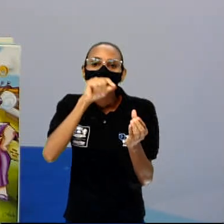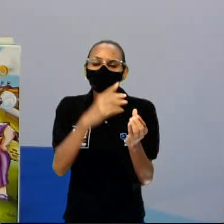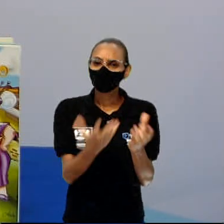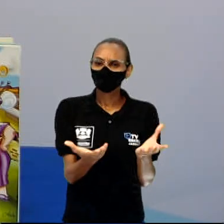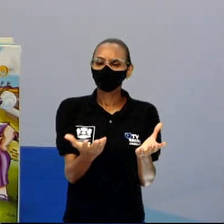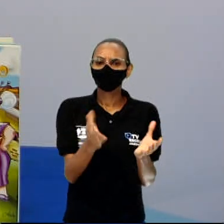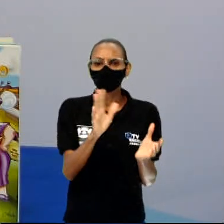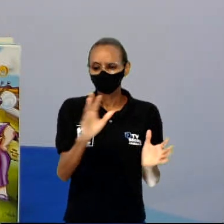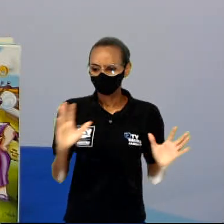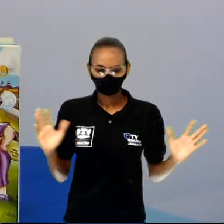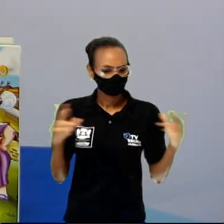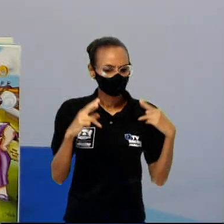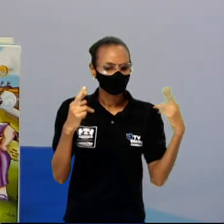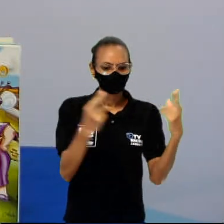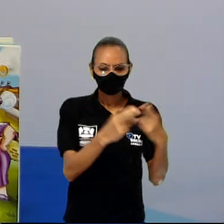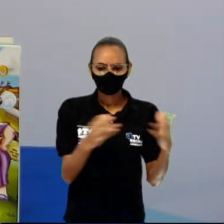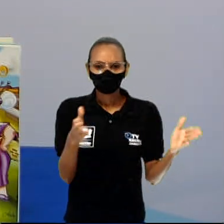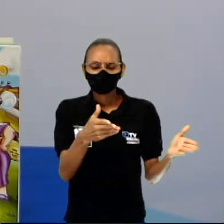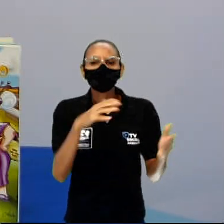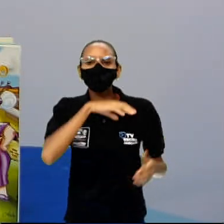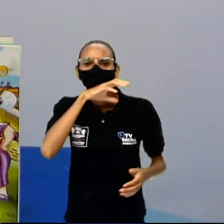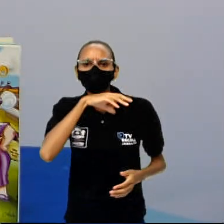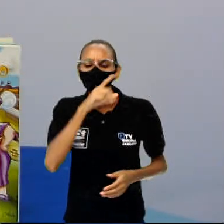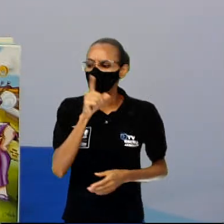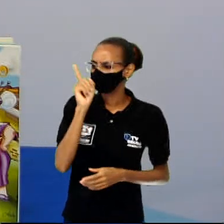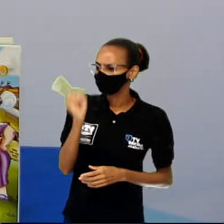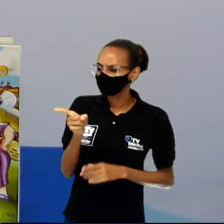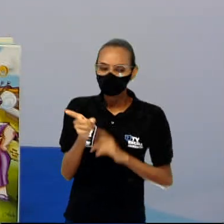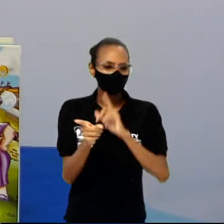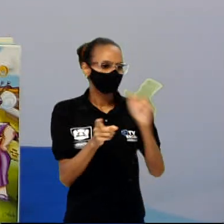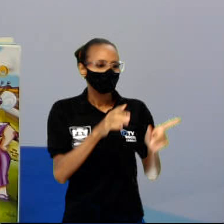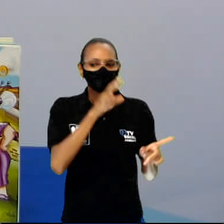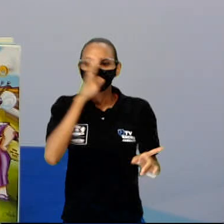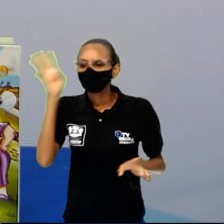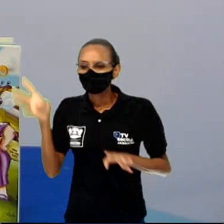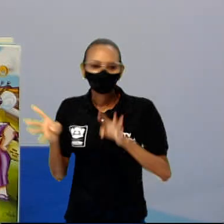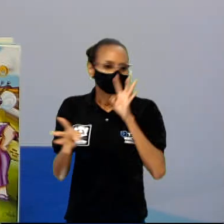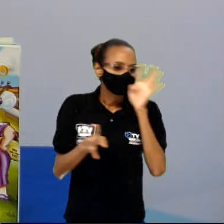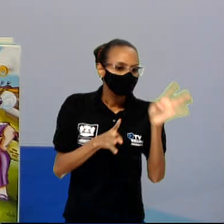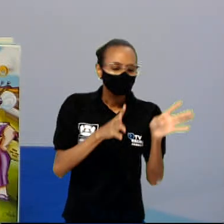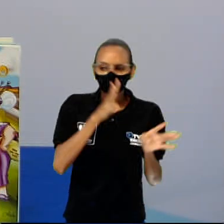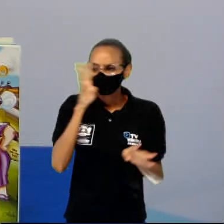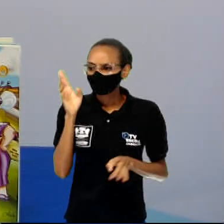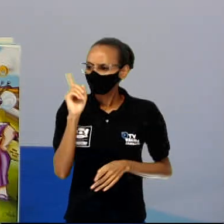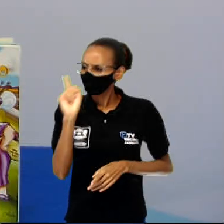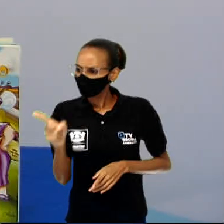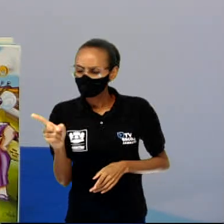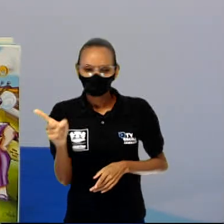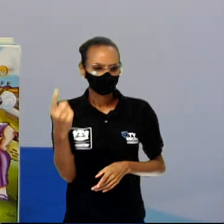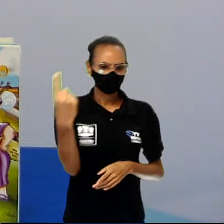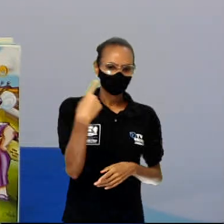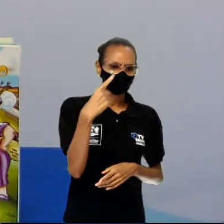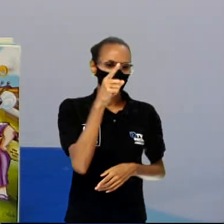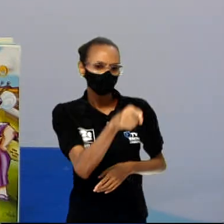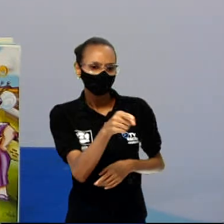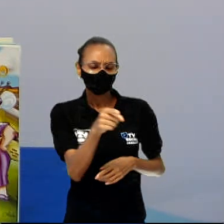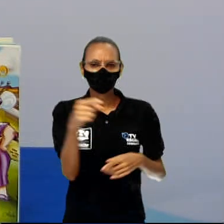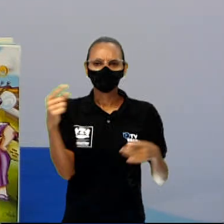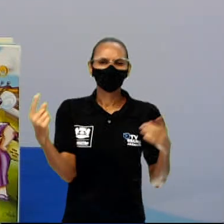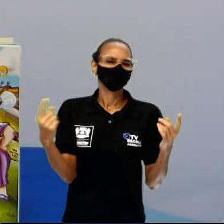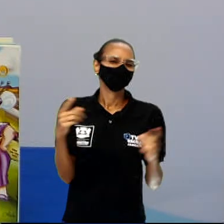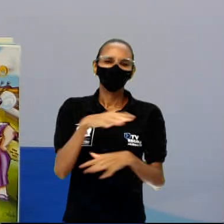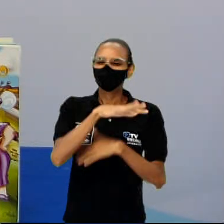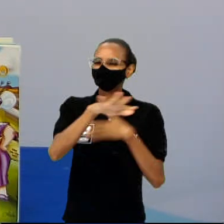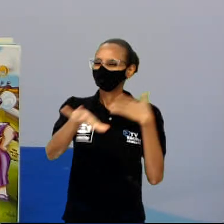os animais e um a dizer para o outro: foi você, não fui eu, foi você, eu não, foi você, eu não. Começou aquela